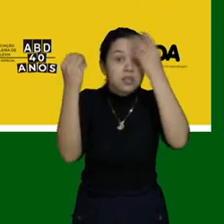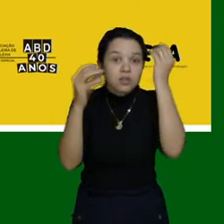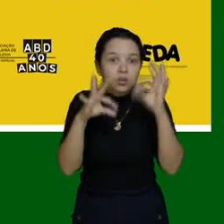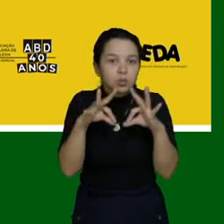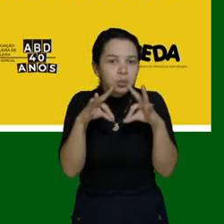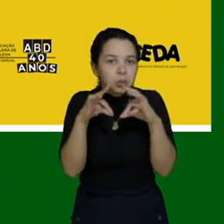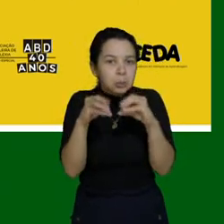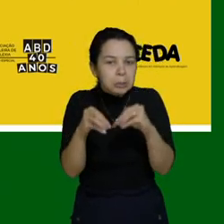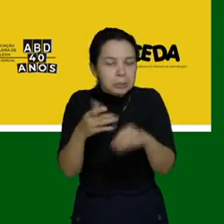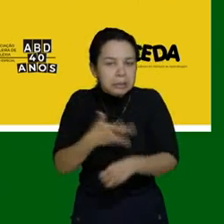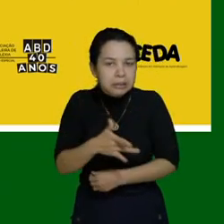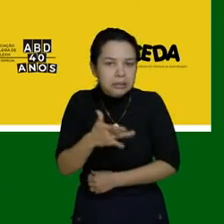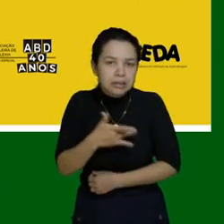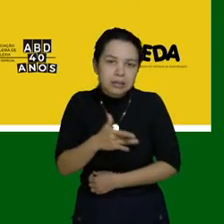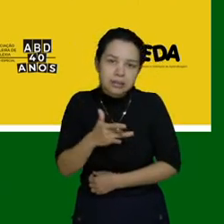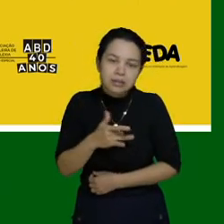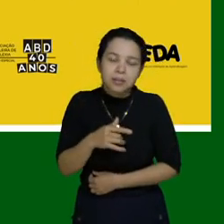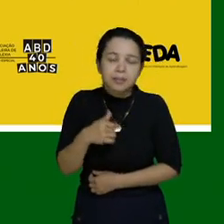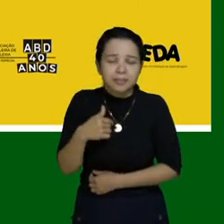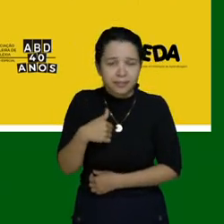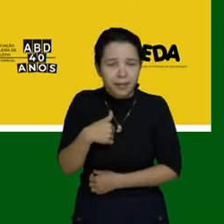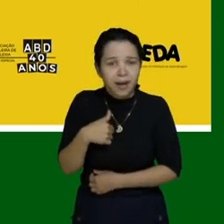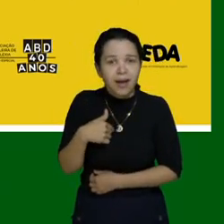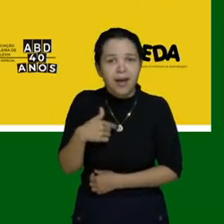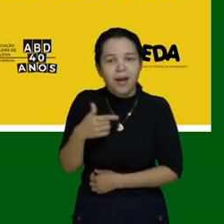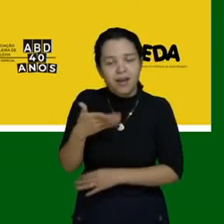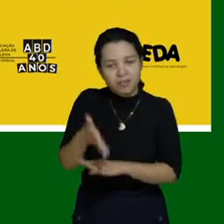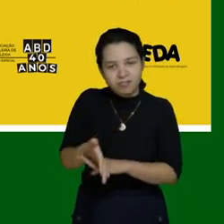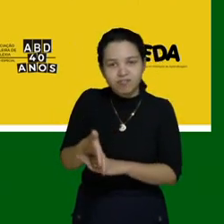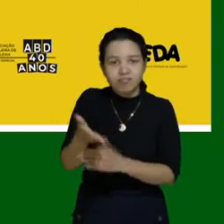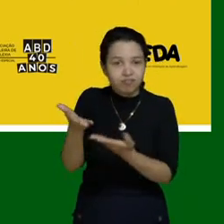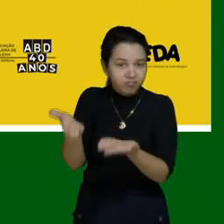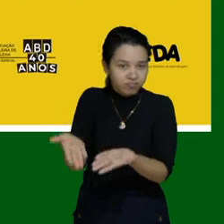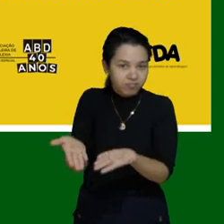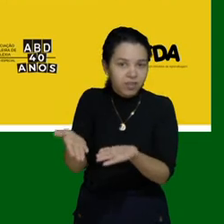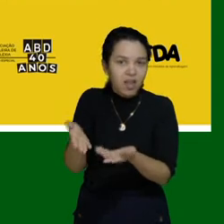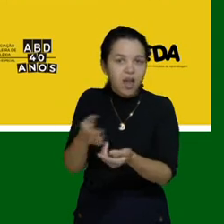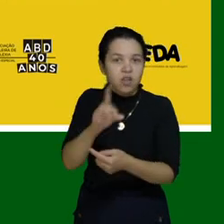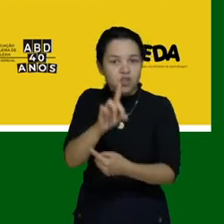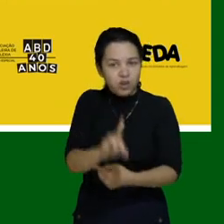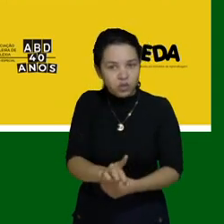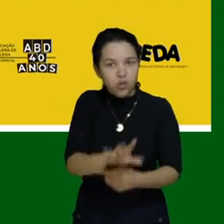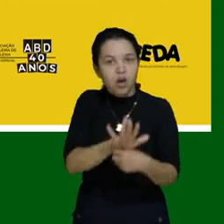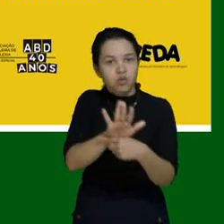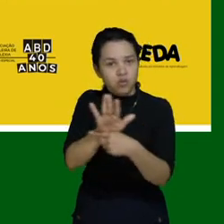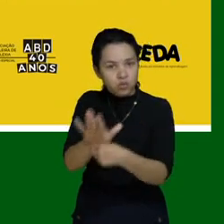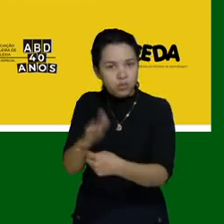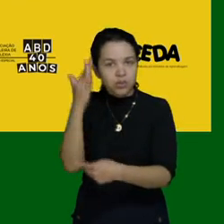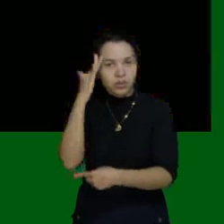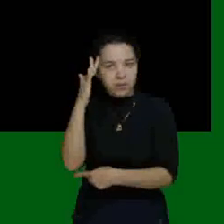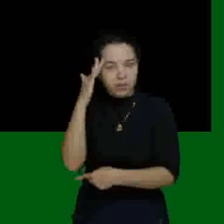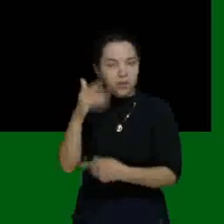diretor lá em São Paulo mas que compreendeu que ajudou e que ainda deu esse papel para ele